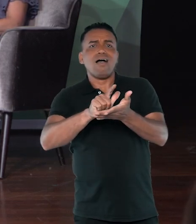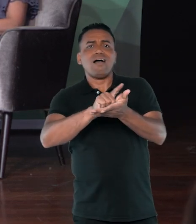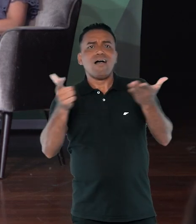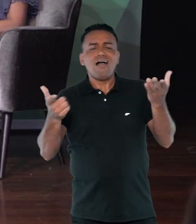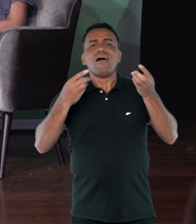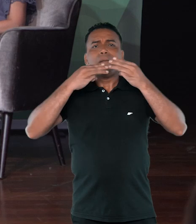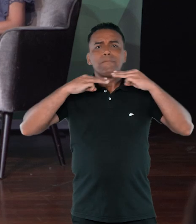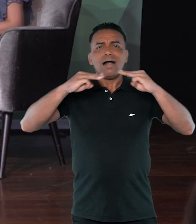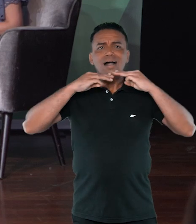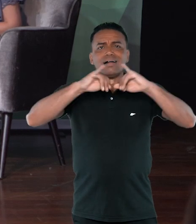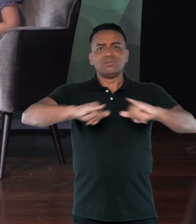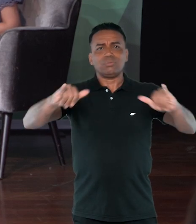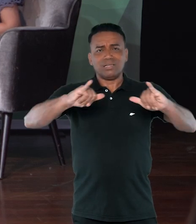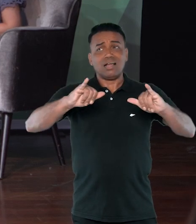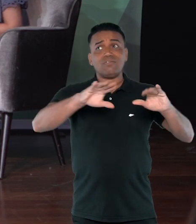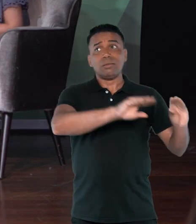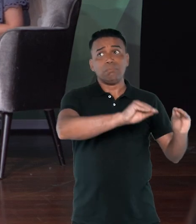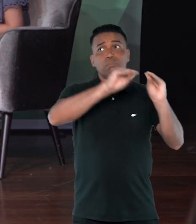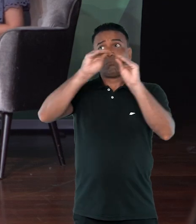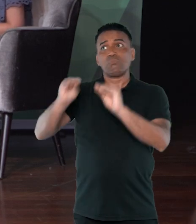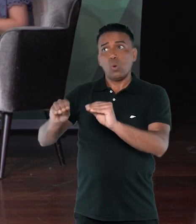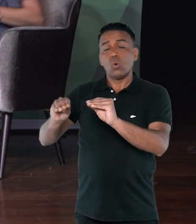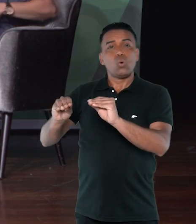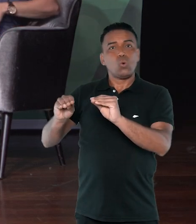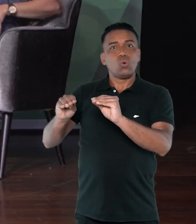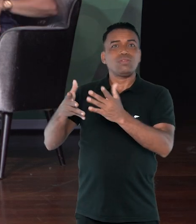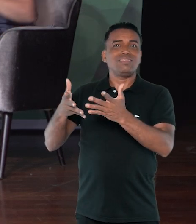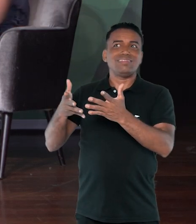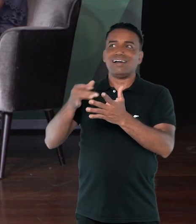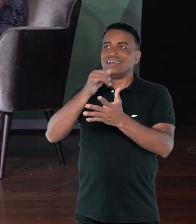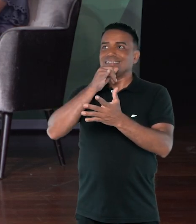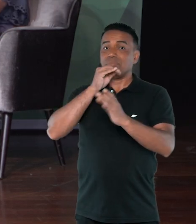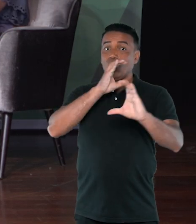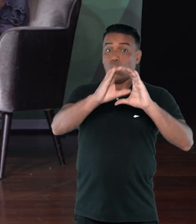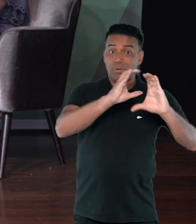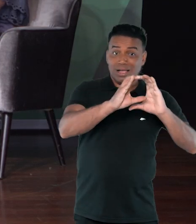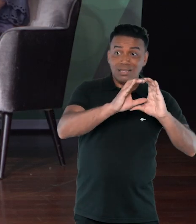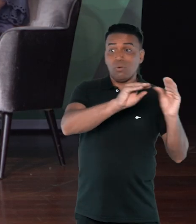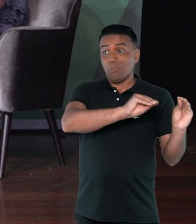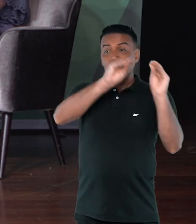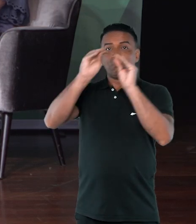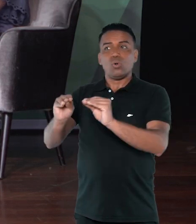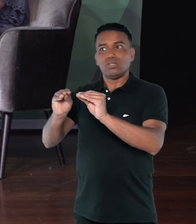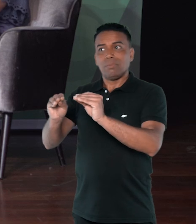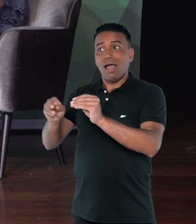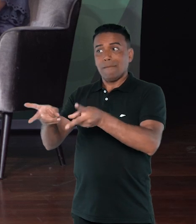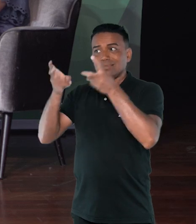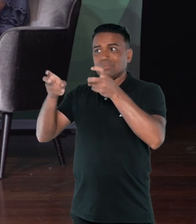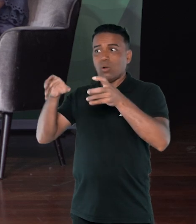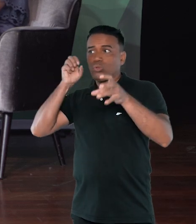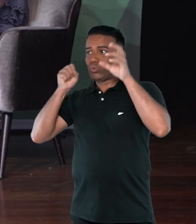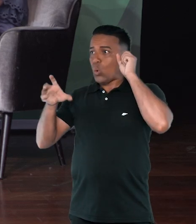fala, né? Você migra, né? Sai da falante da comunicadora para a escuta, né? Que faz